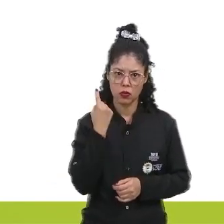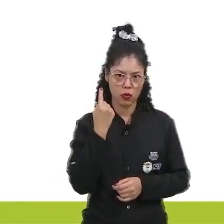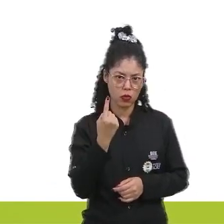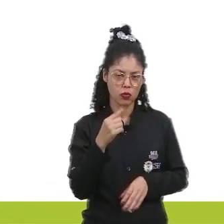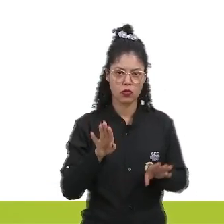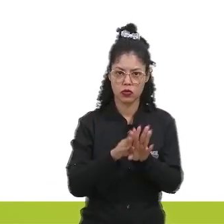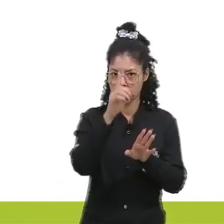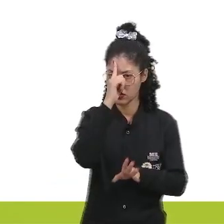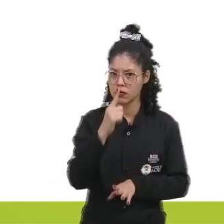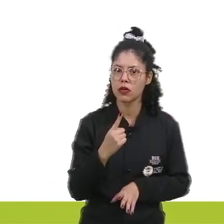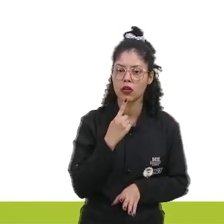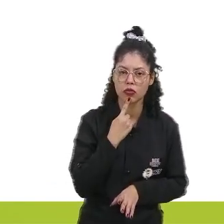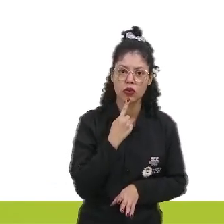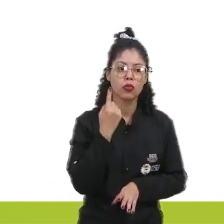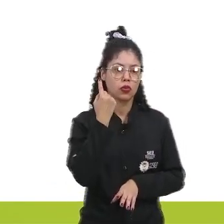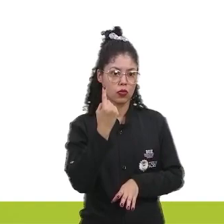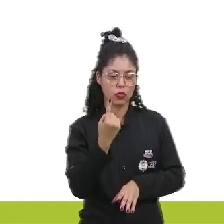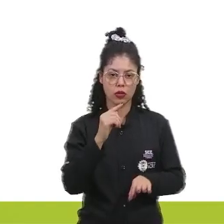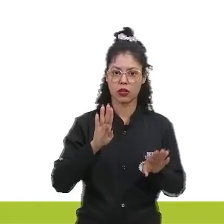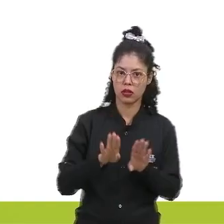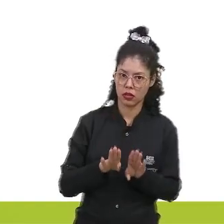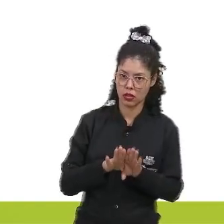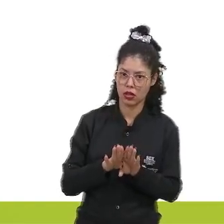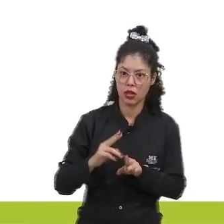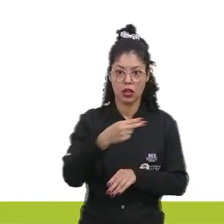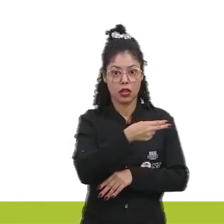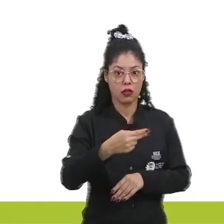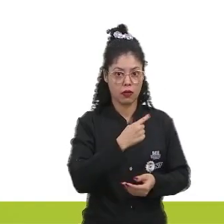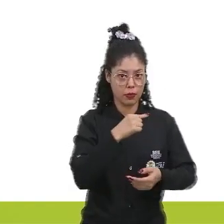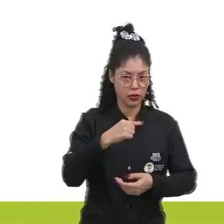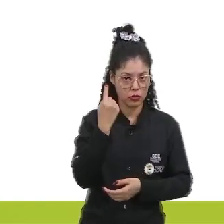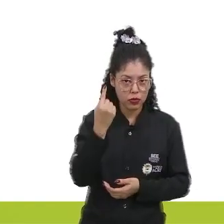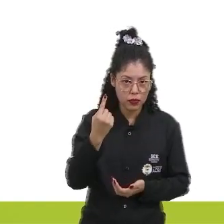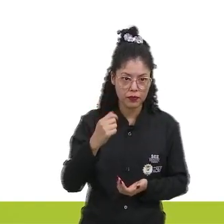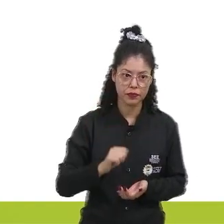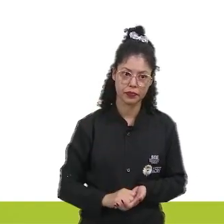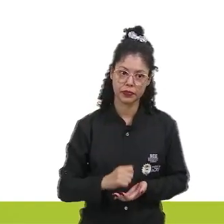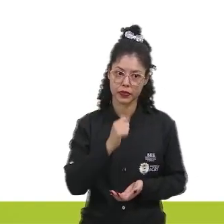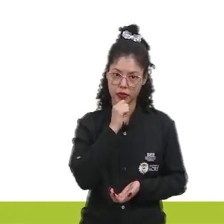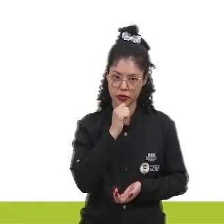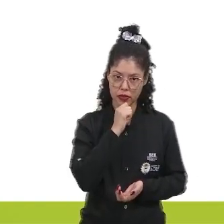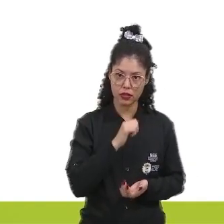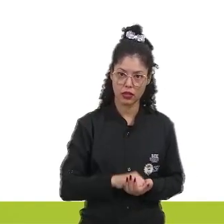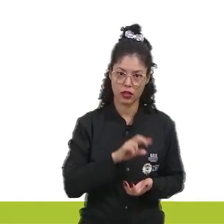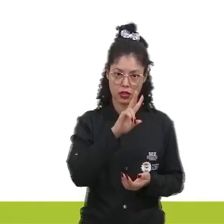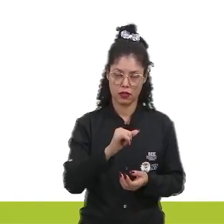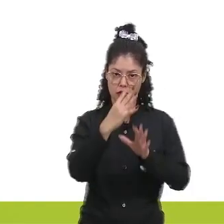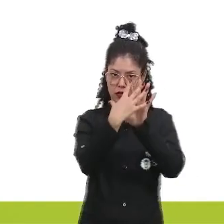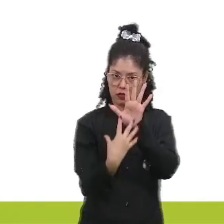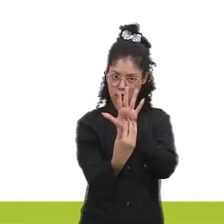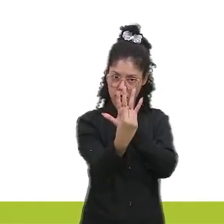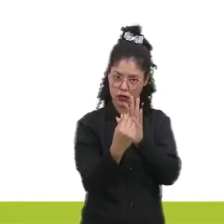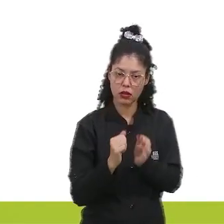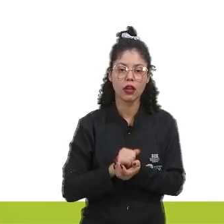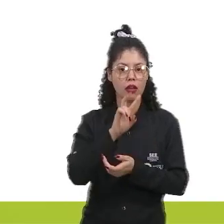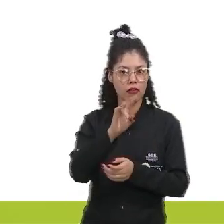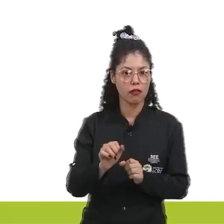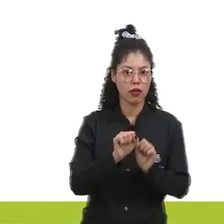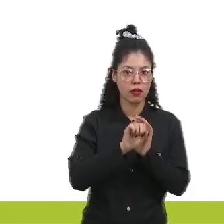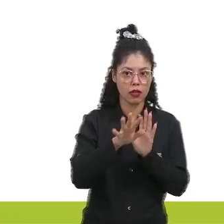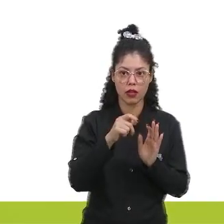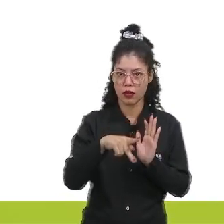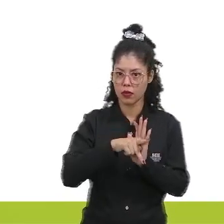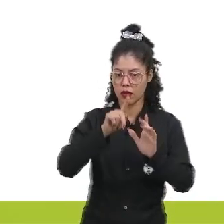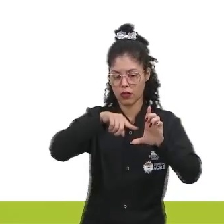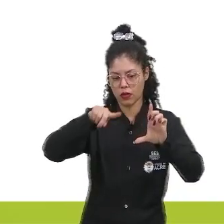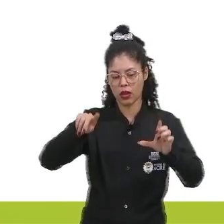obter a imagem igual a 1. Se eu colocar o x igual a menos 1, eu vou obter uma imagem menos 1. Ou seja, ele vai refletir ou vai espelhar o